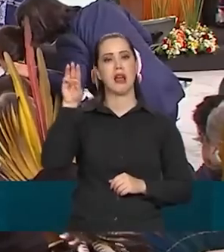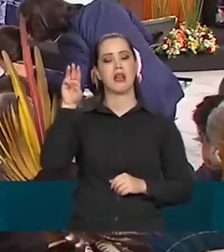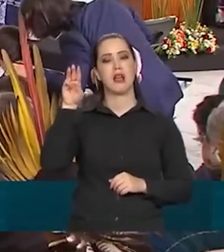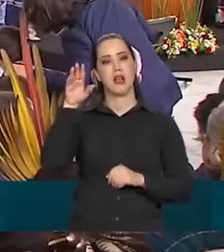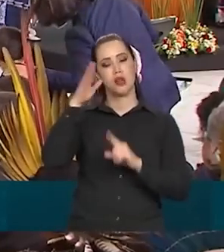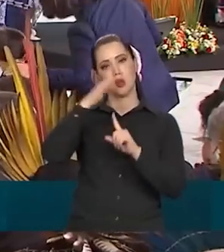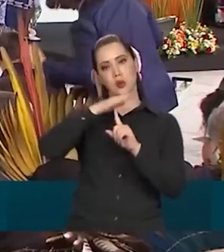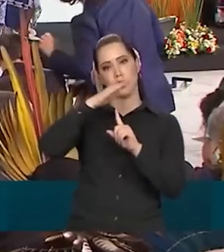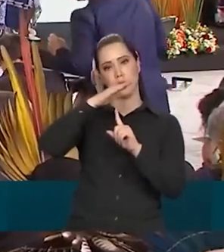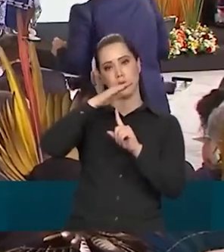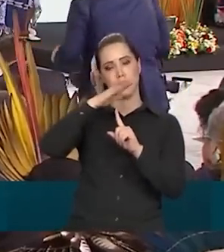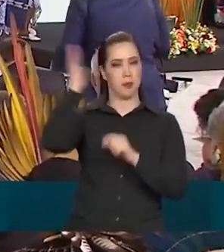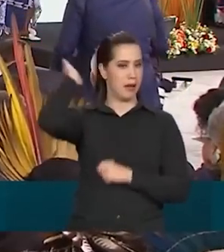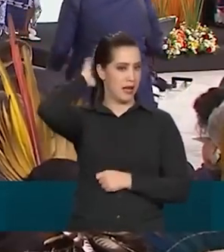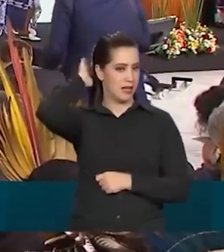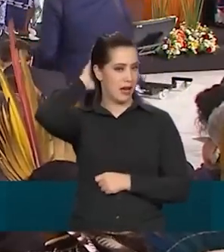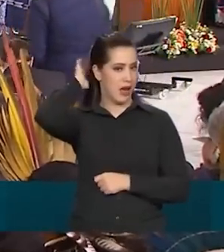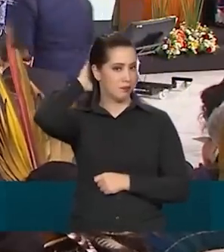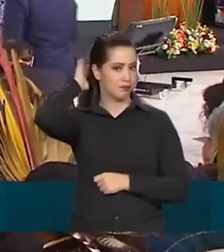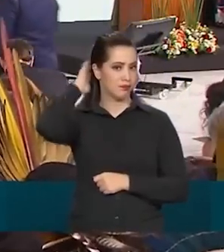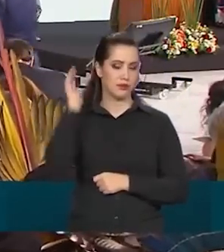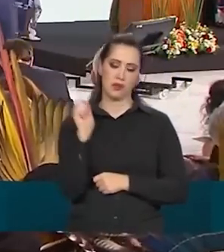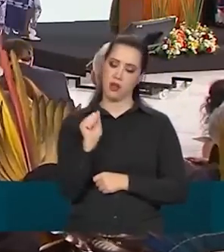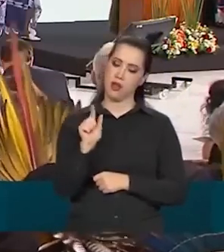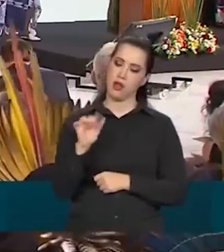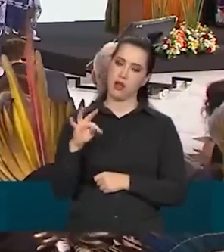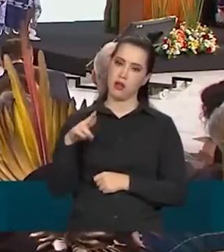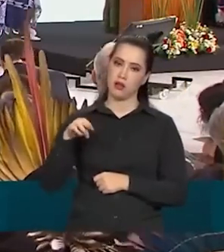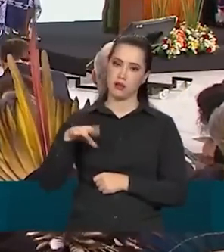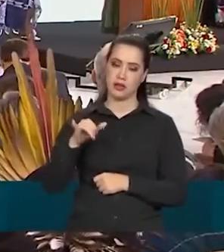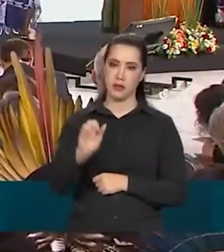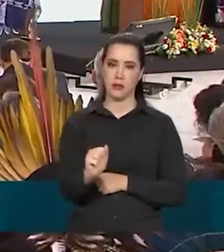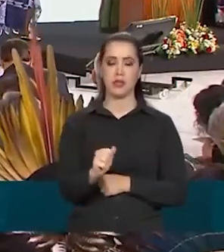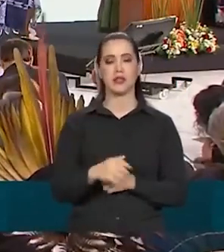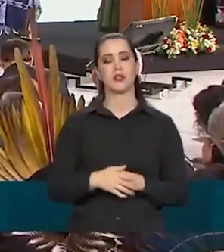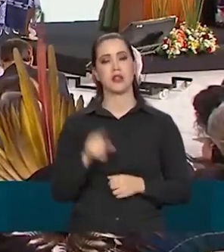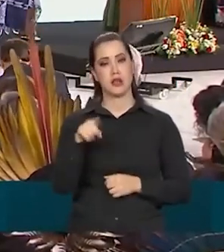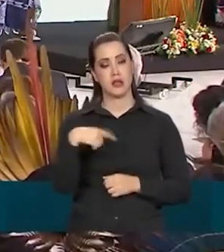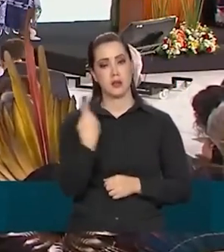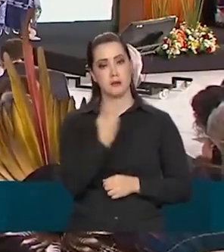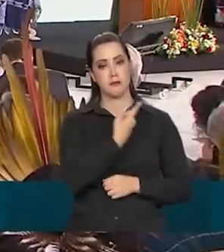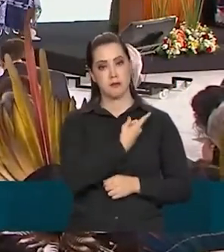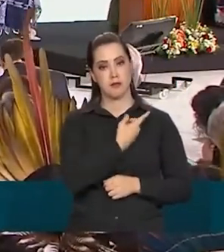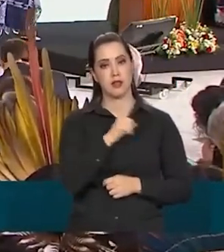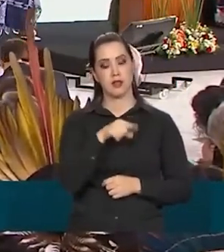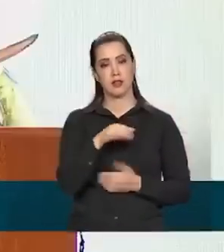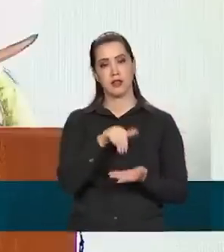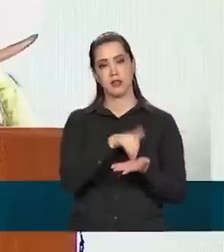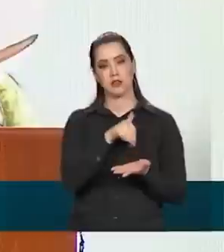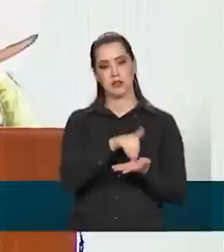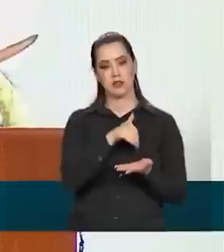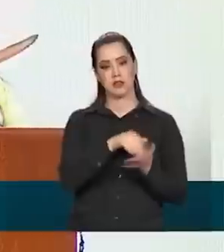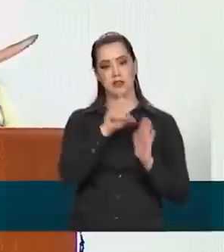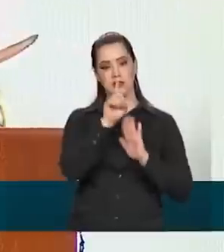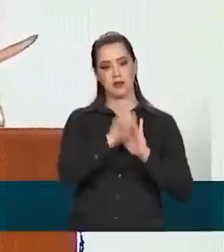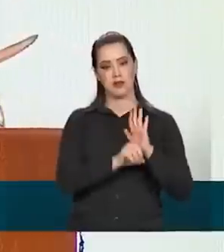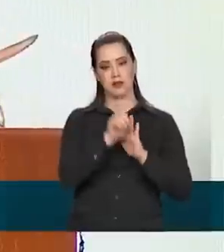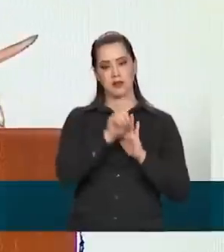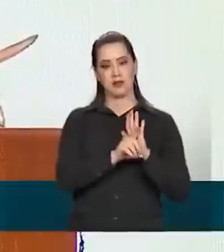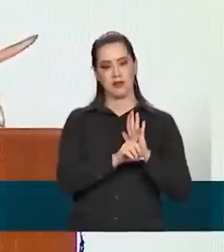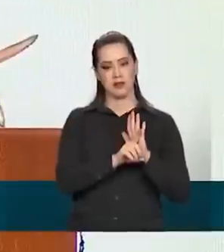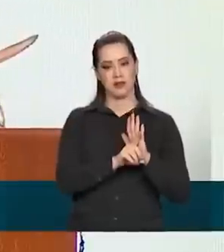no Pará, região emblemática de Belo Monte, né, que será a nossa secretária de